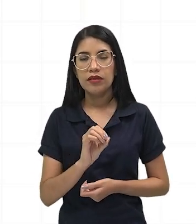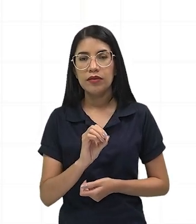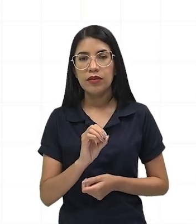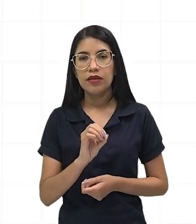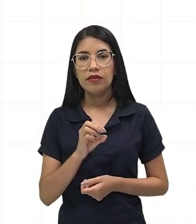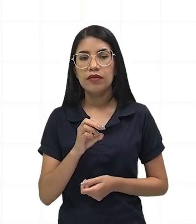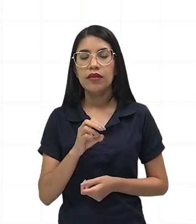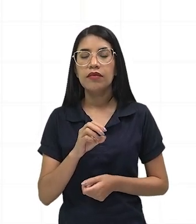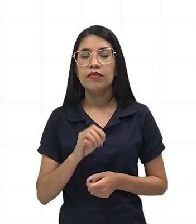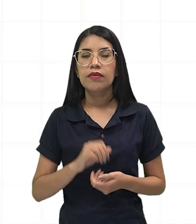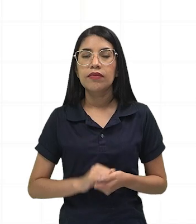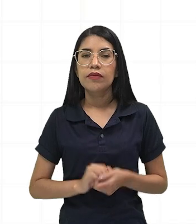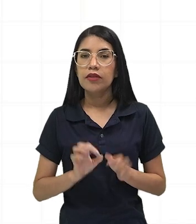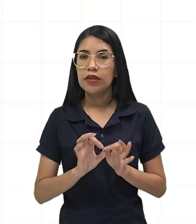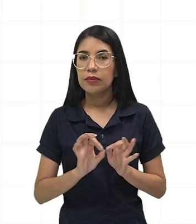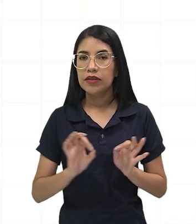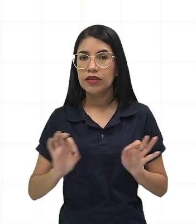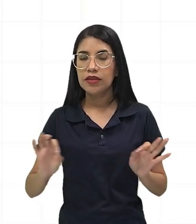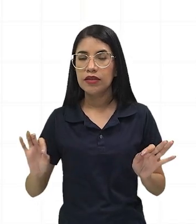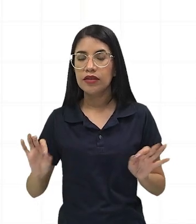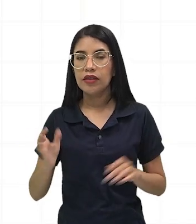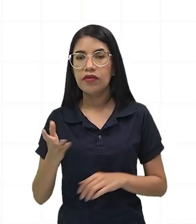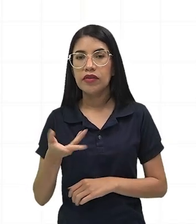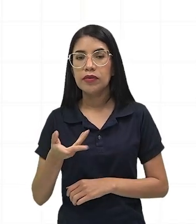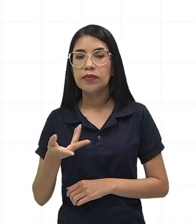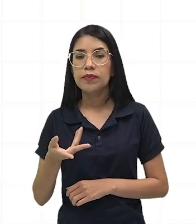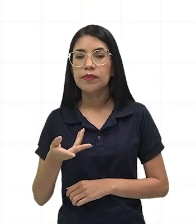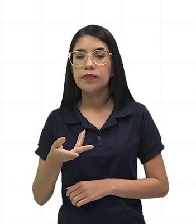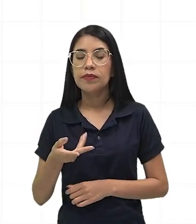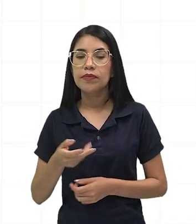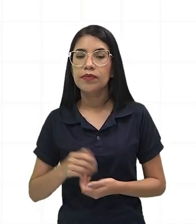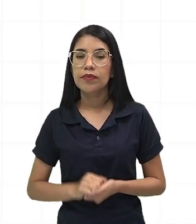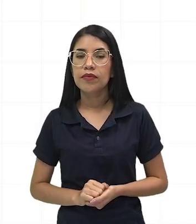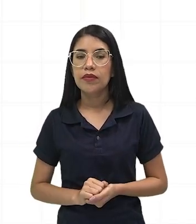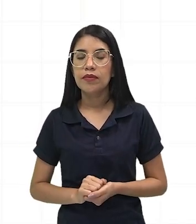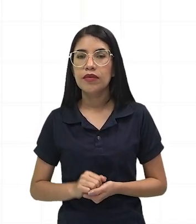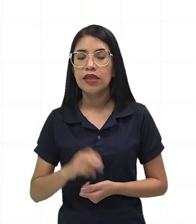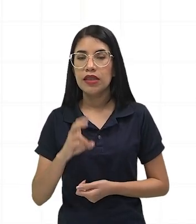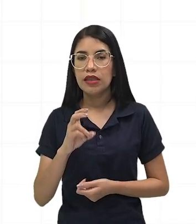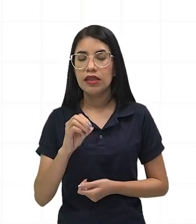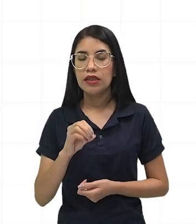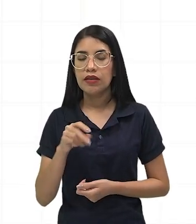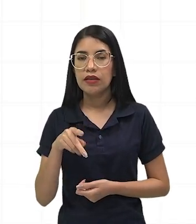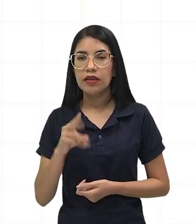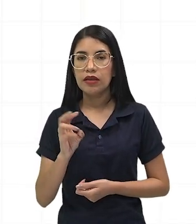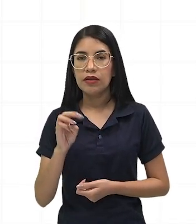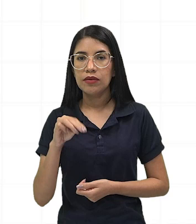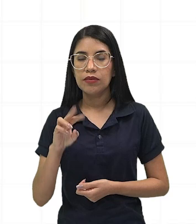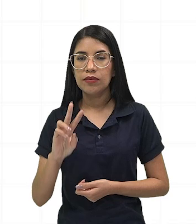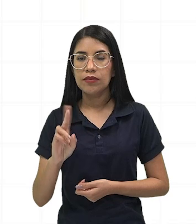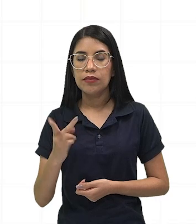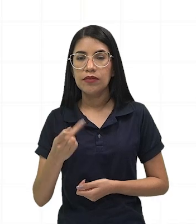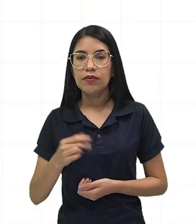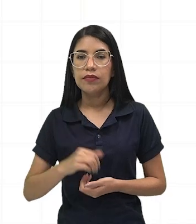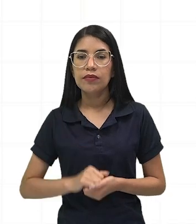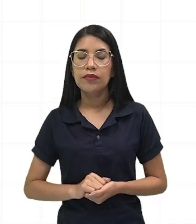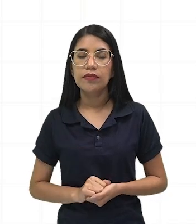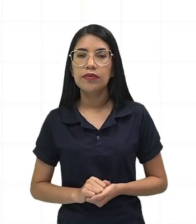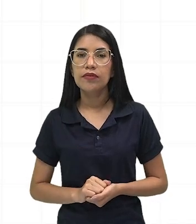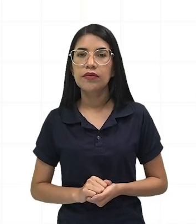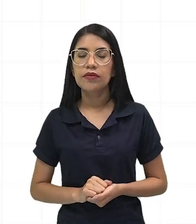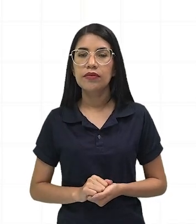beleza? Ó, 250, deixa eu colocar aqui, ó. Foi percorrido,